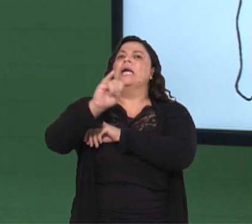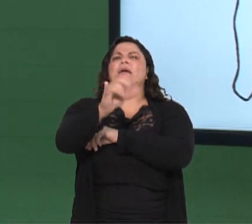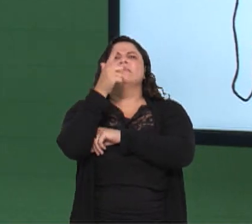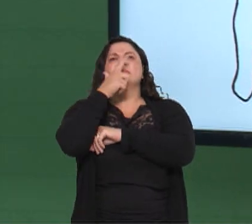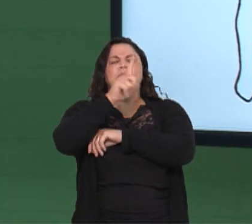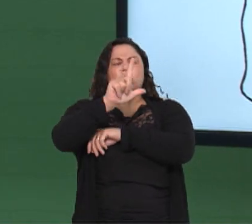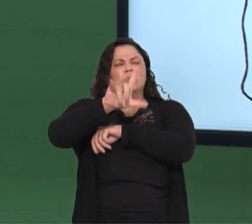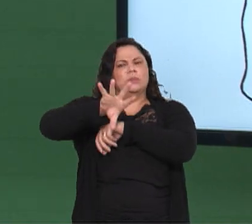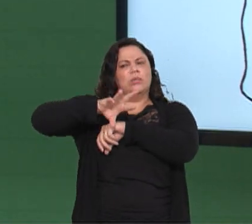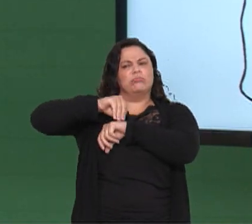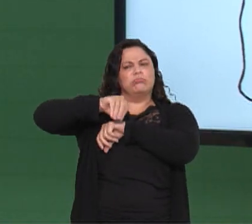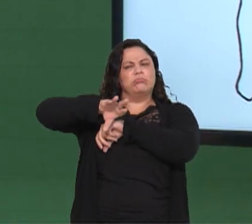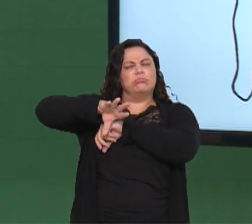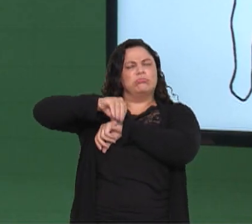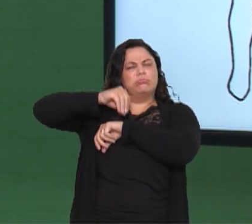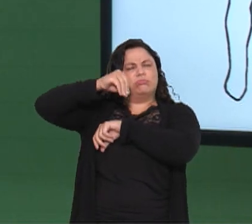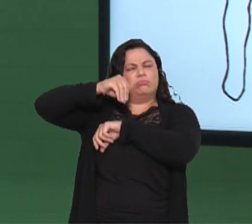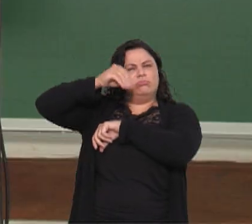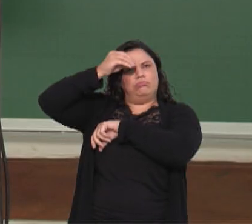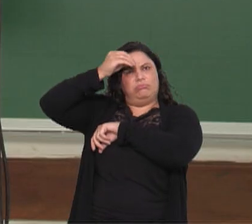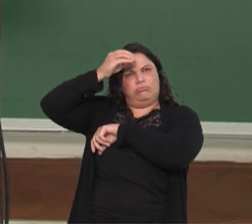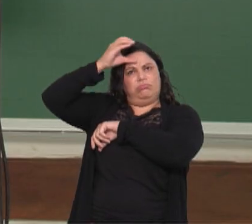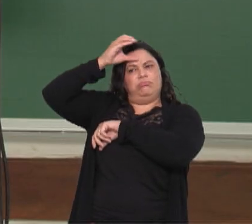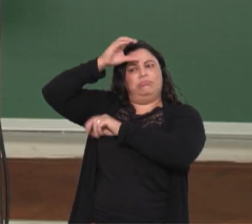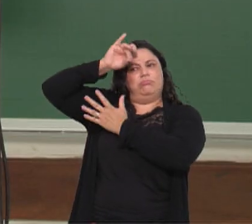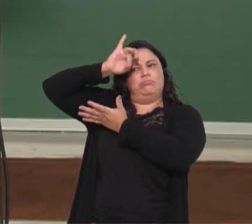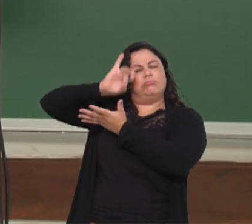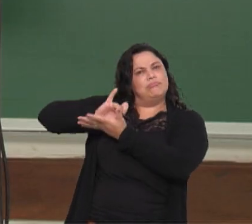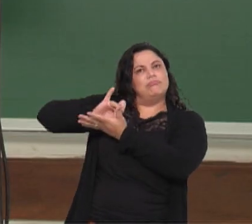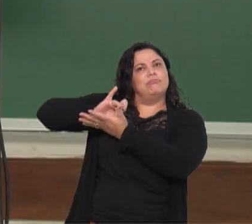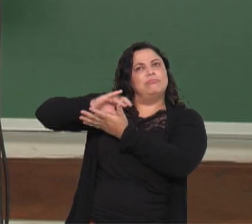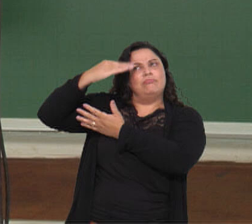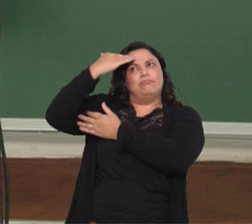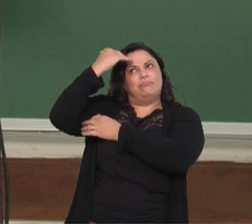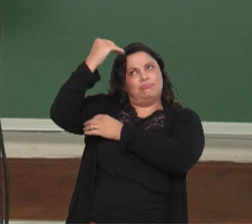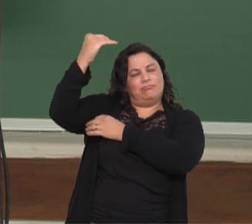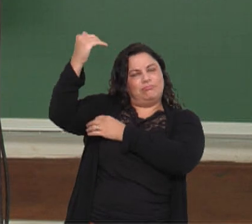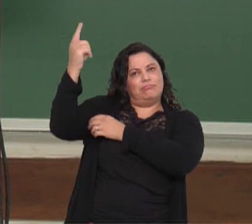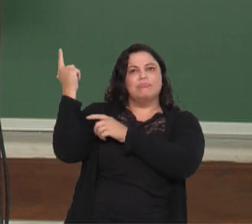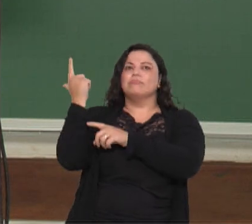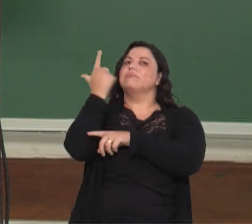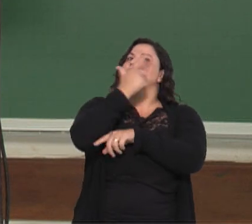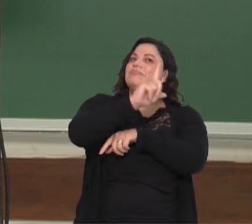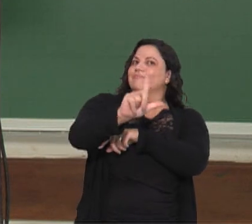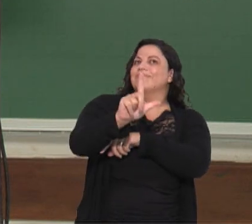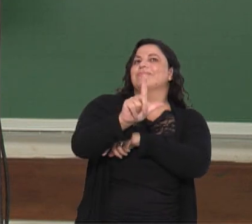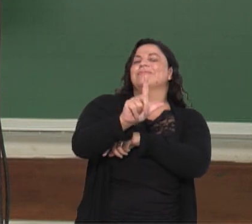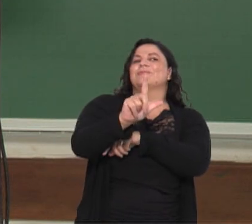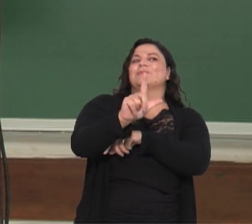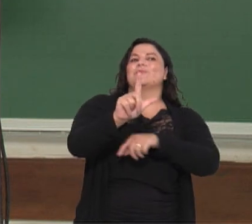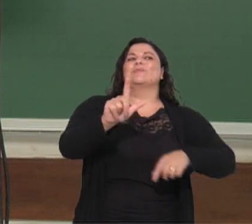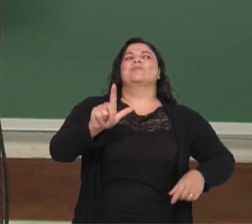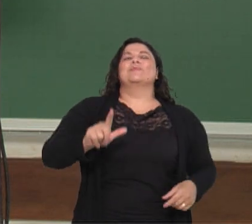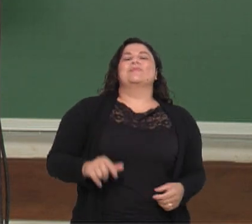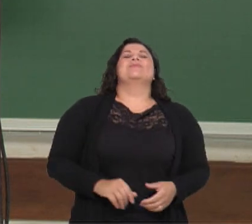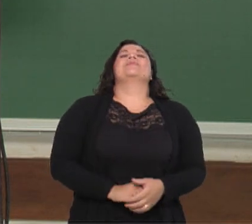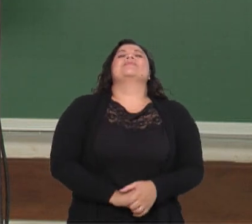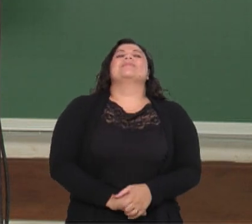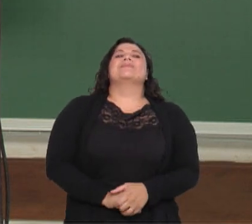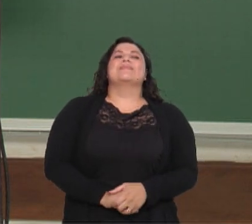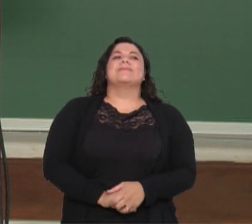verdade, obviamente é ali que você vai alcançar a sabedoria, né? Ter como virtude o conhecimento ali, ser sábio,